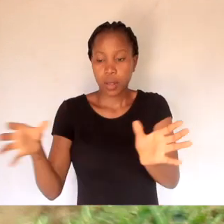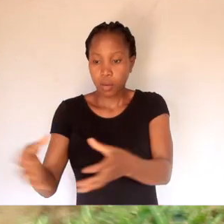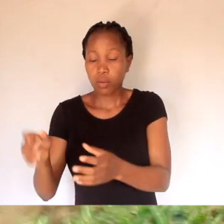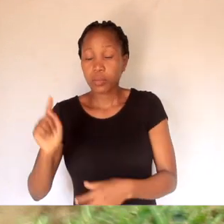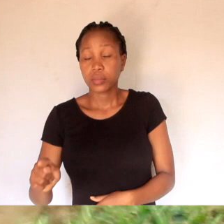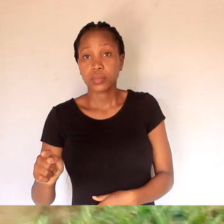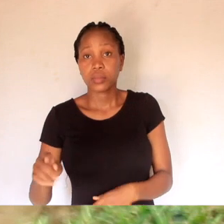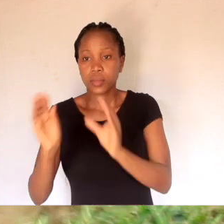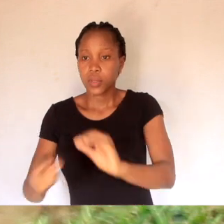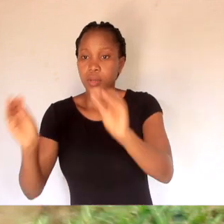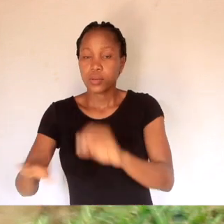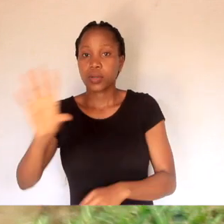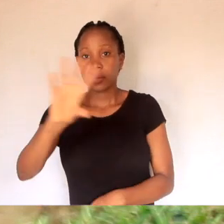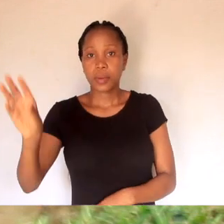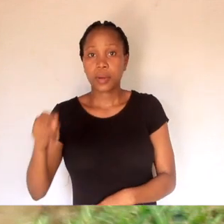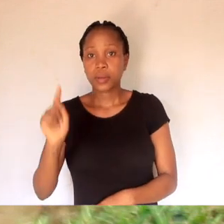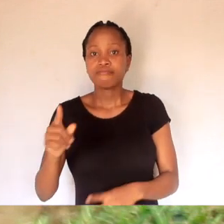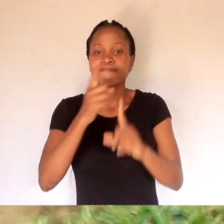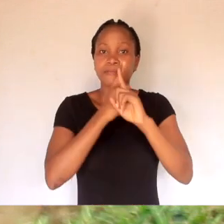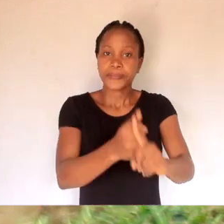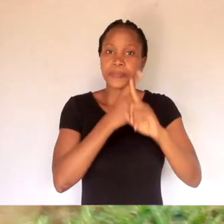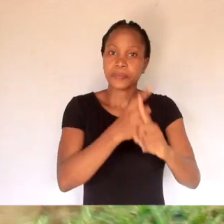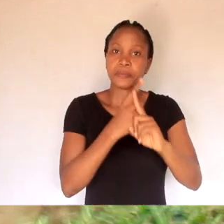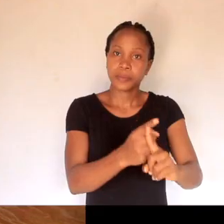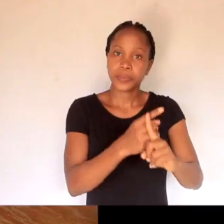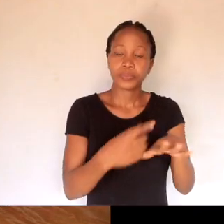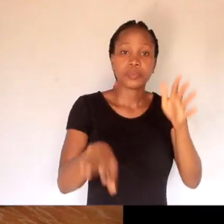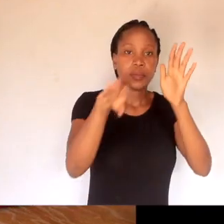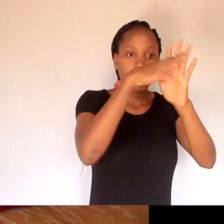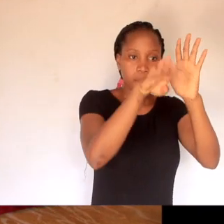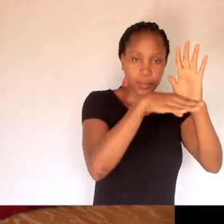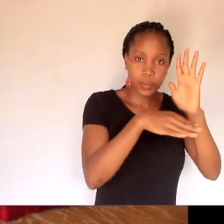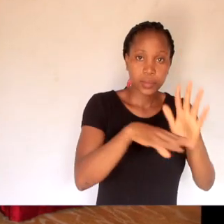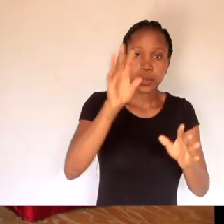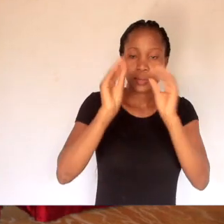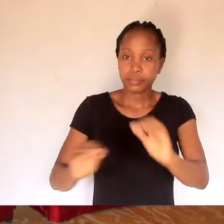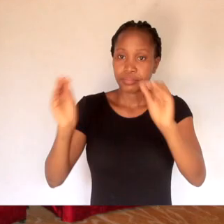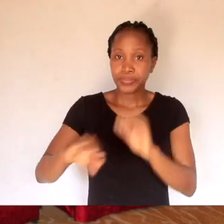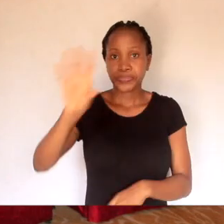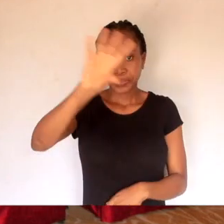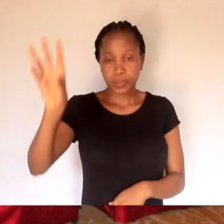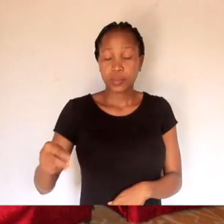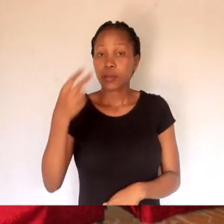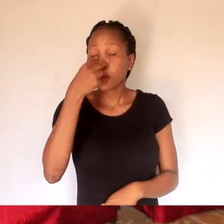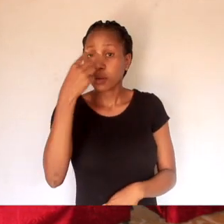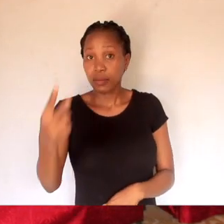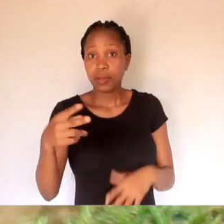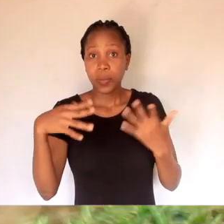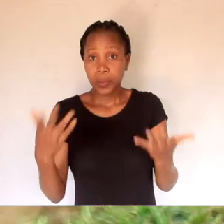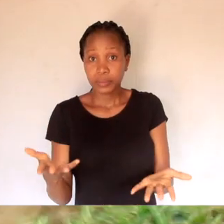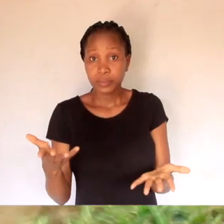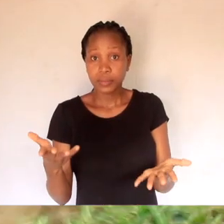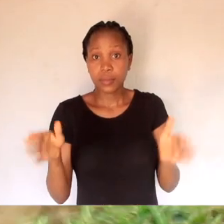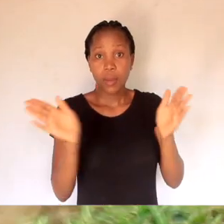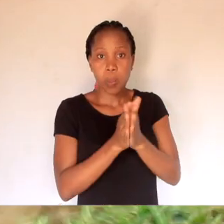participar na Agenda de Desenvolvimento para Todos e tendo também em vista, na altura, a nossa participação